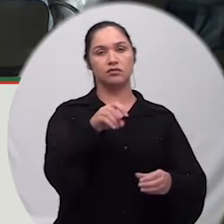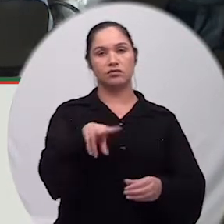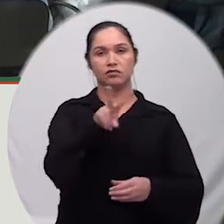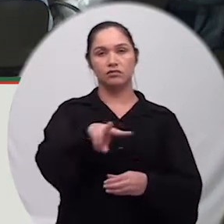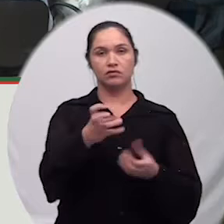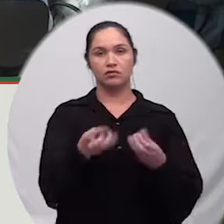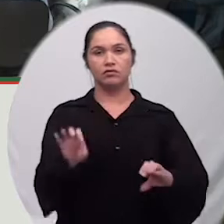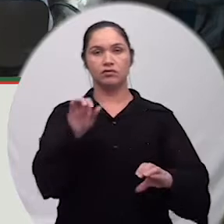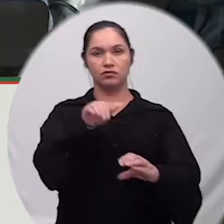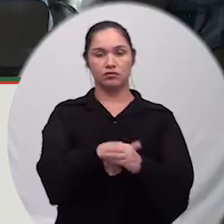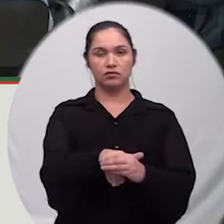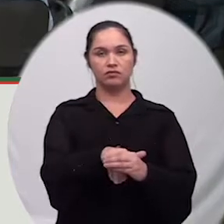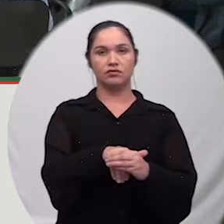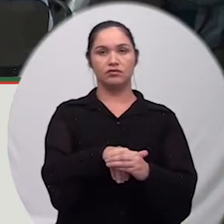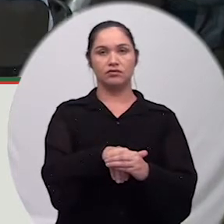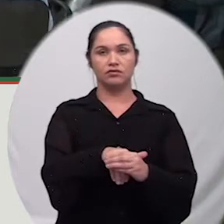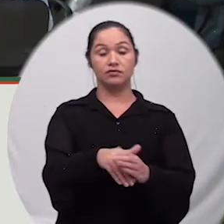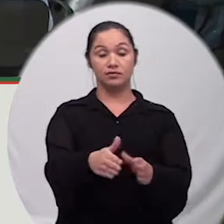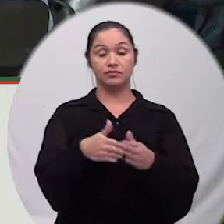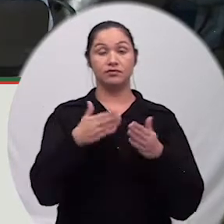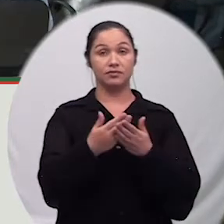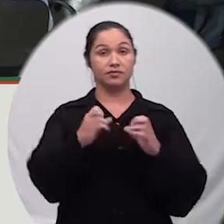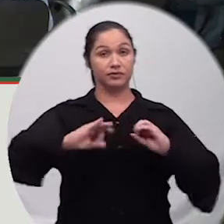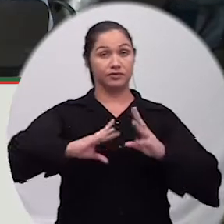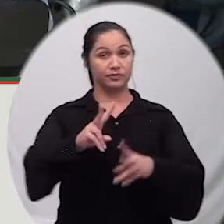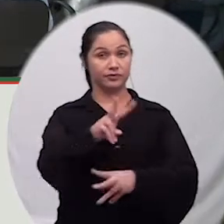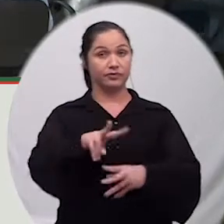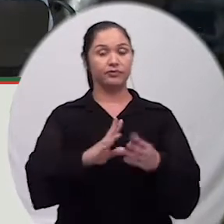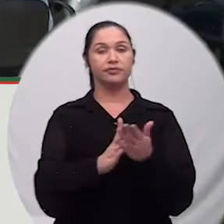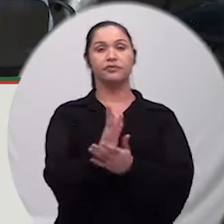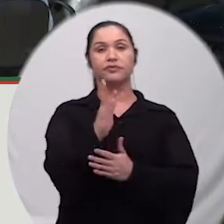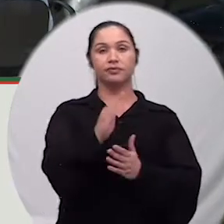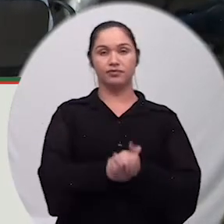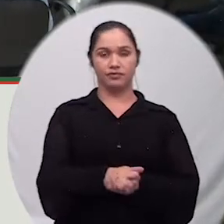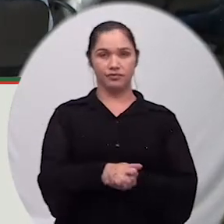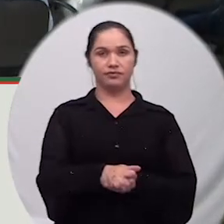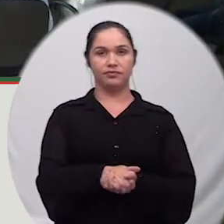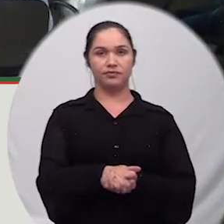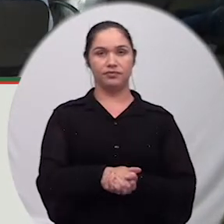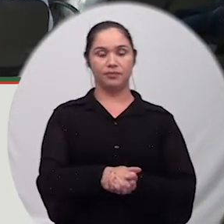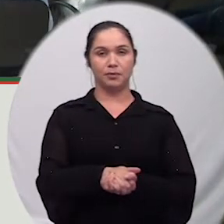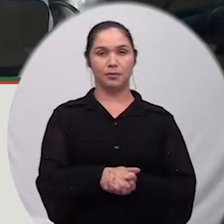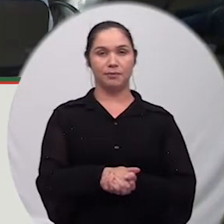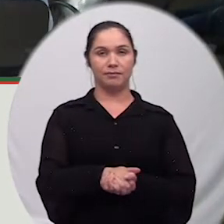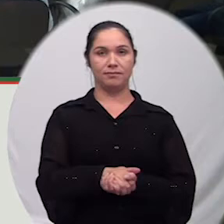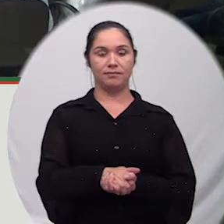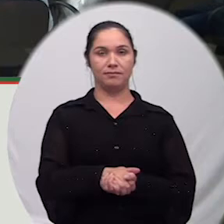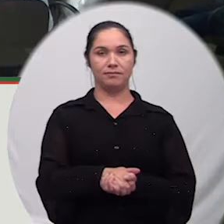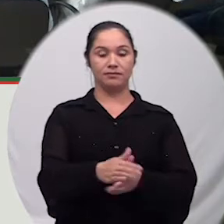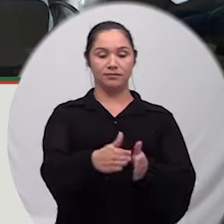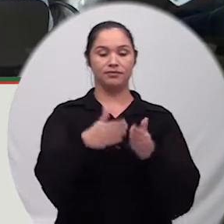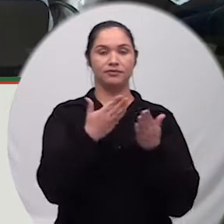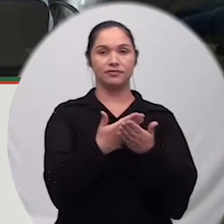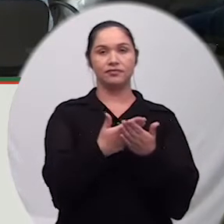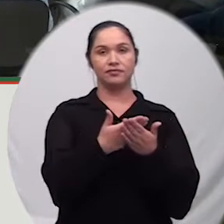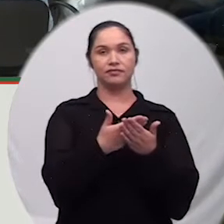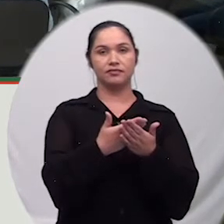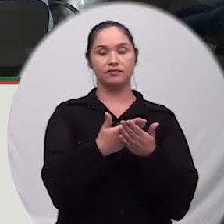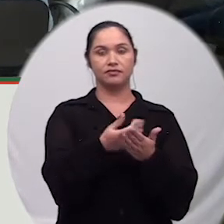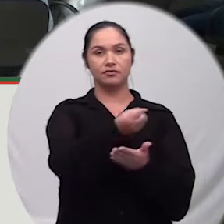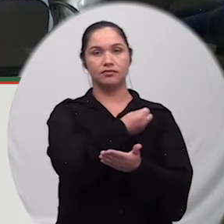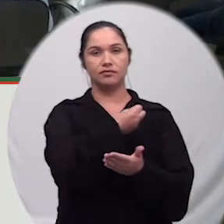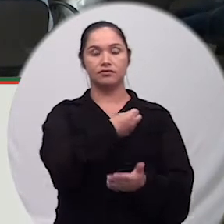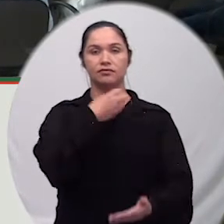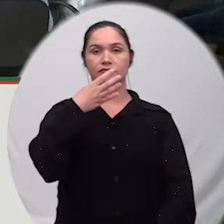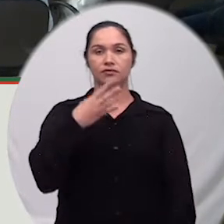se manifestam, favorável permaneça como estão. Aprovado por unanimidade. Não disse que tem legalidade. Requerimento